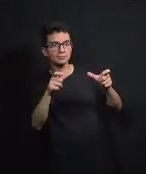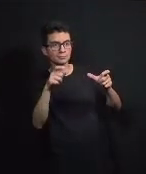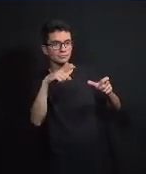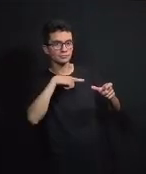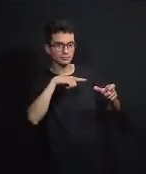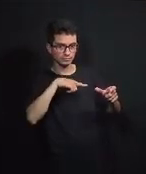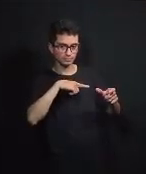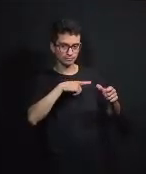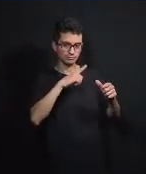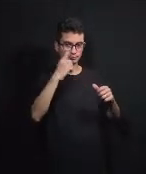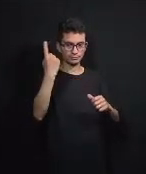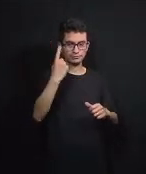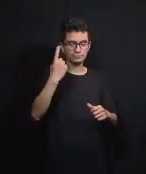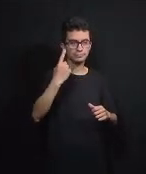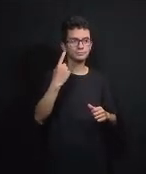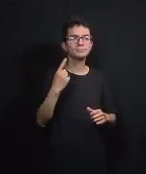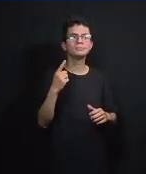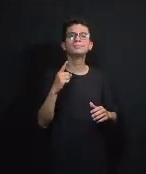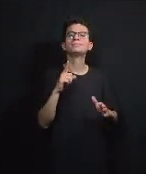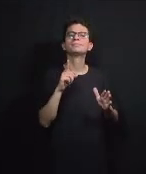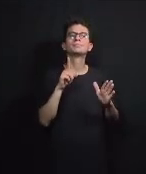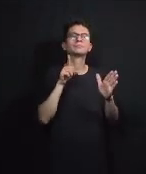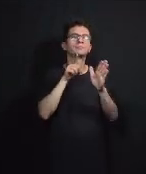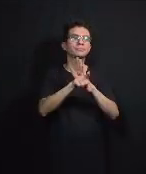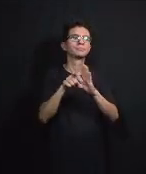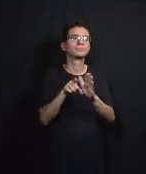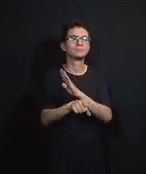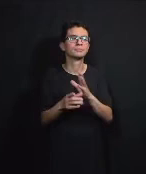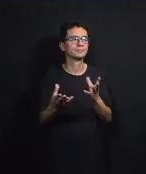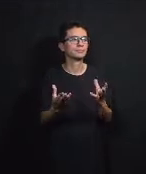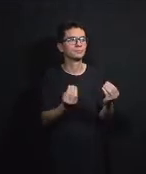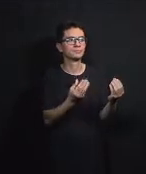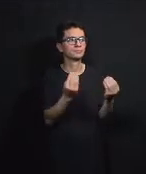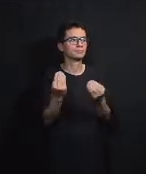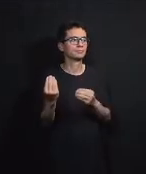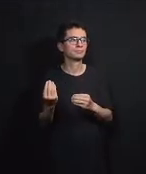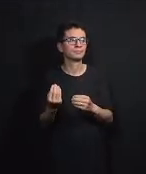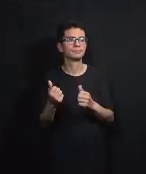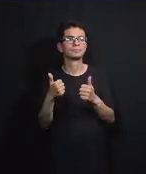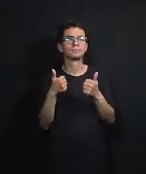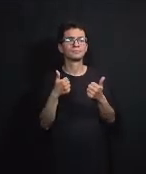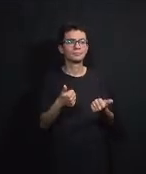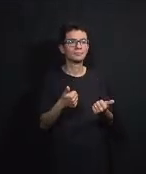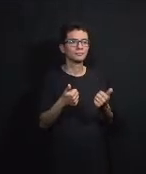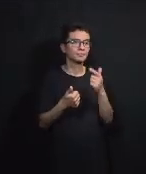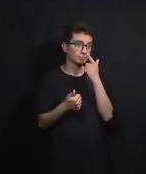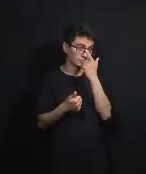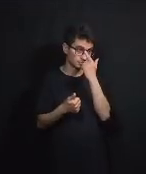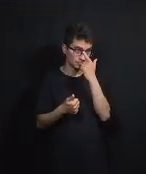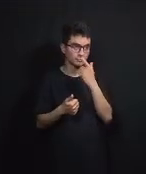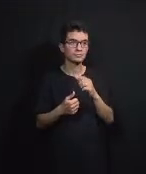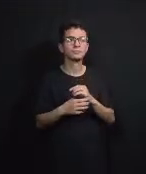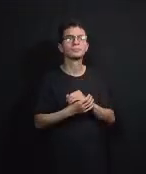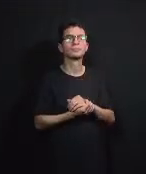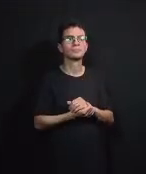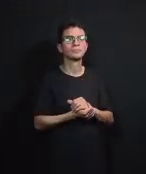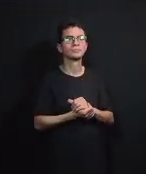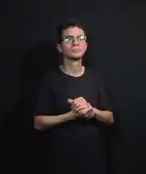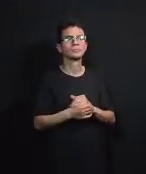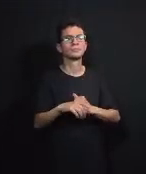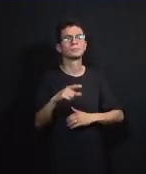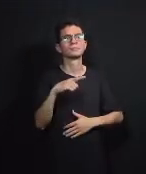há muitas perguntas voltadas à questão do populismo, a preocupação com o